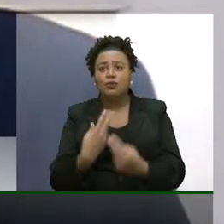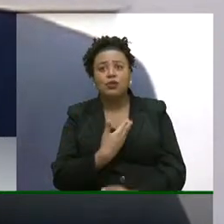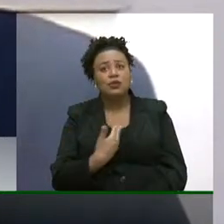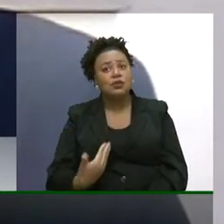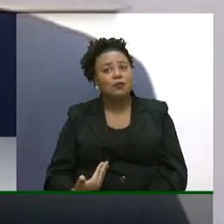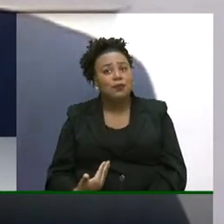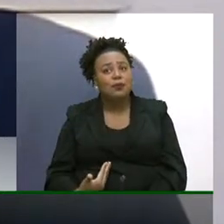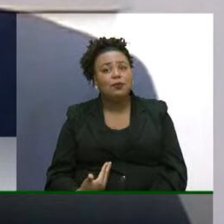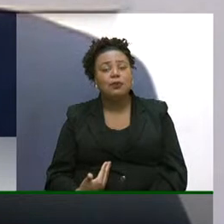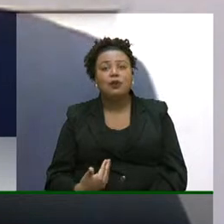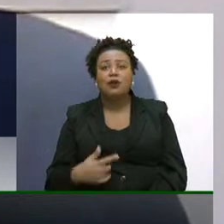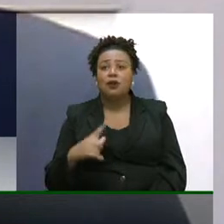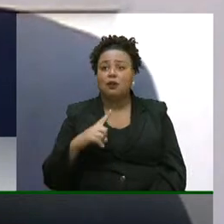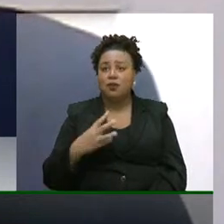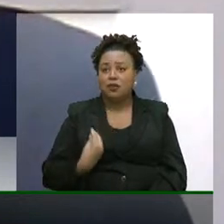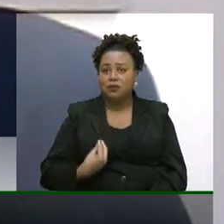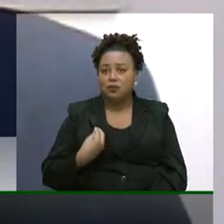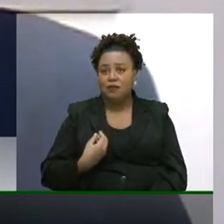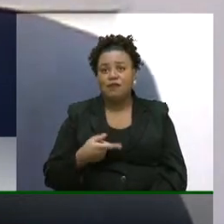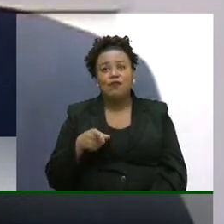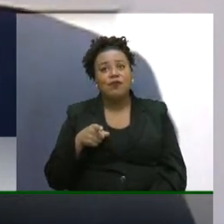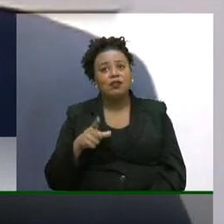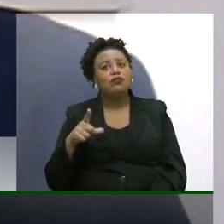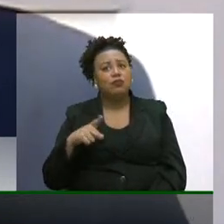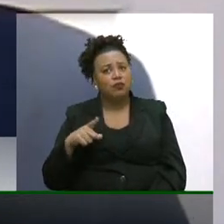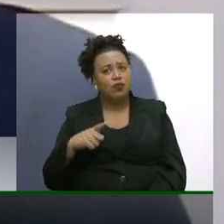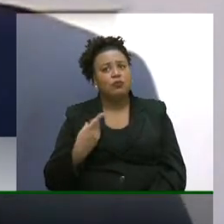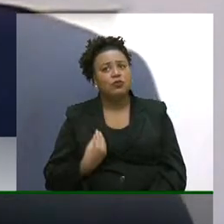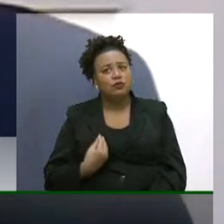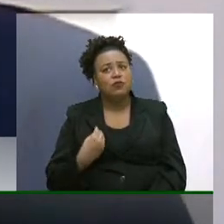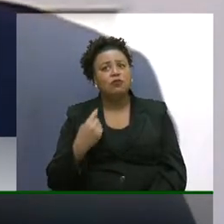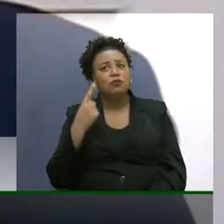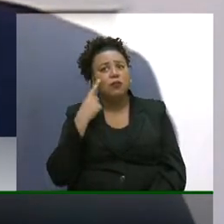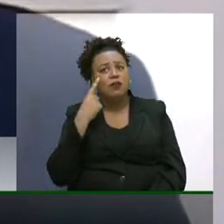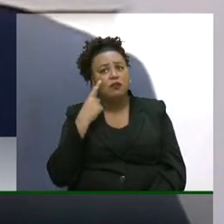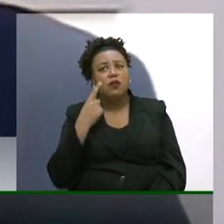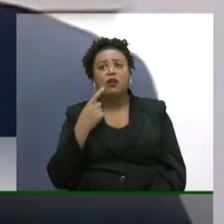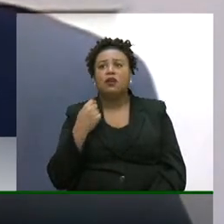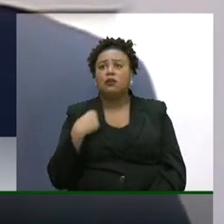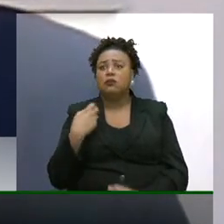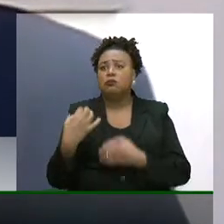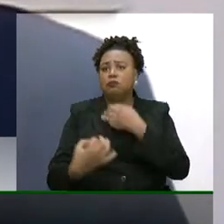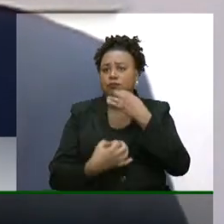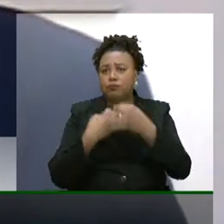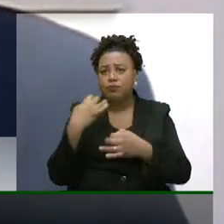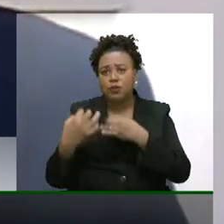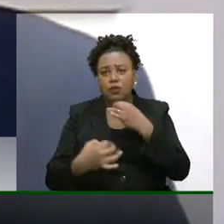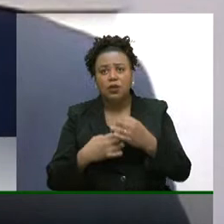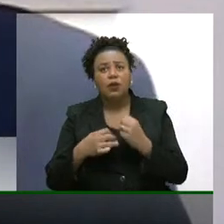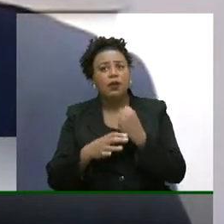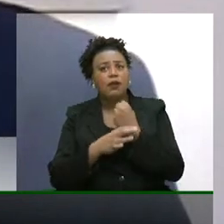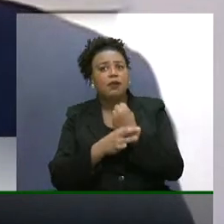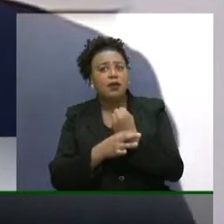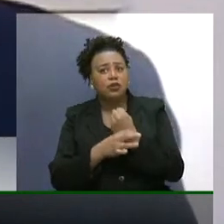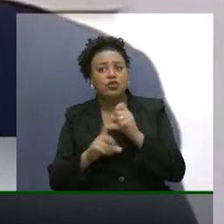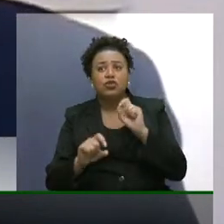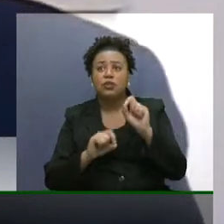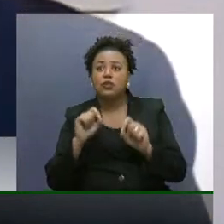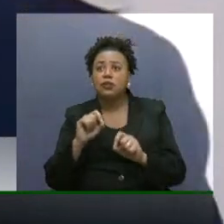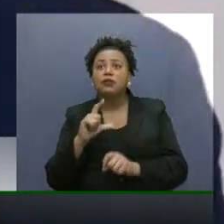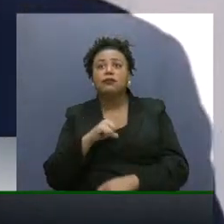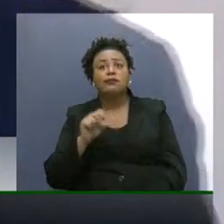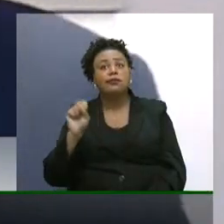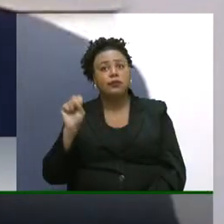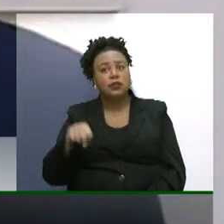para estarmos presentes e estivemos para ouvir e para nos manifestar e garantir que estaríamos,